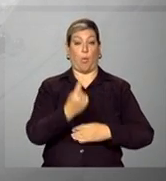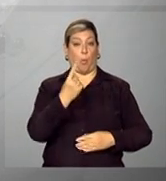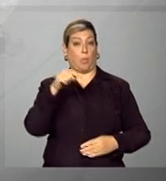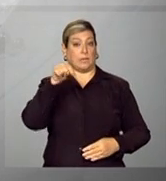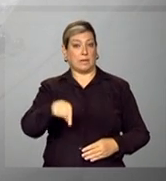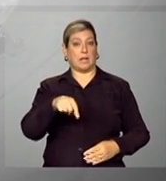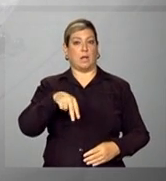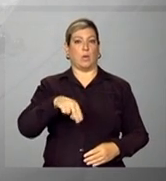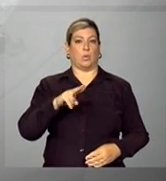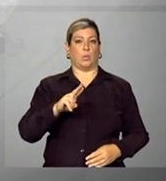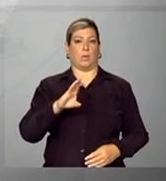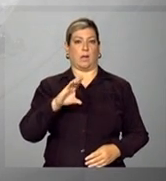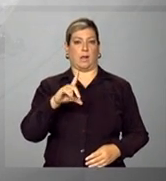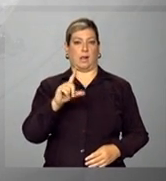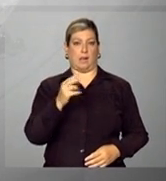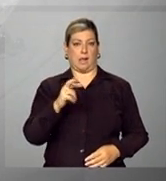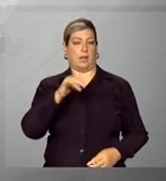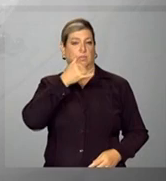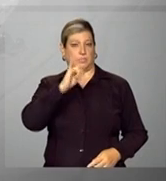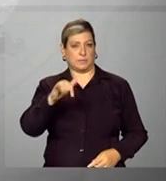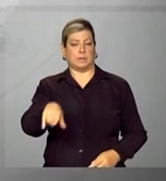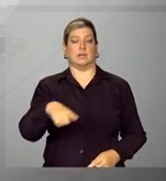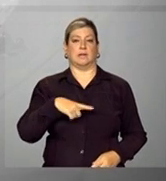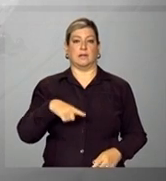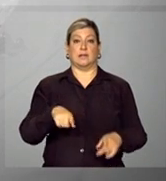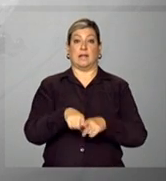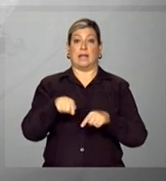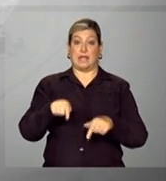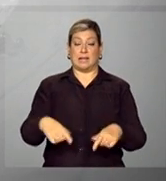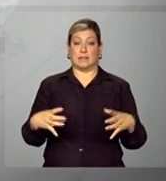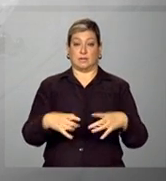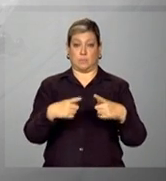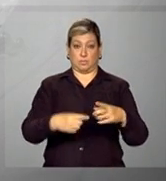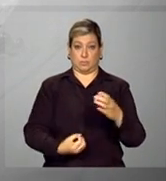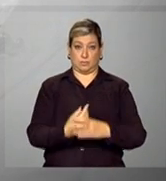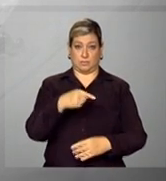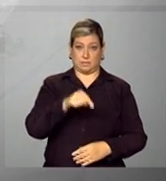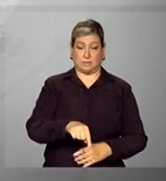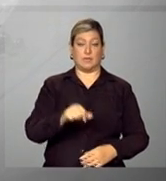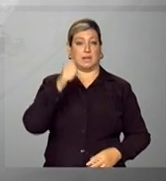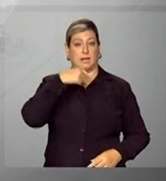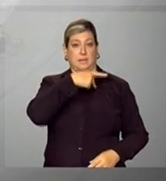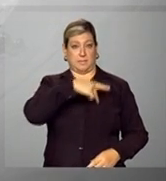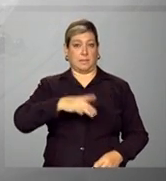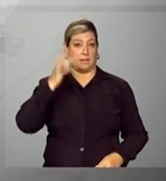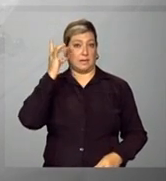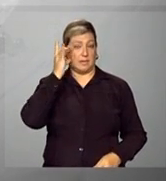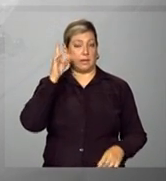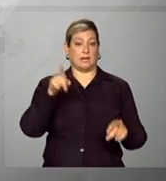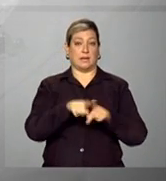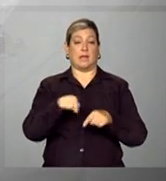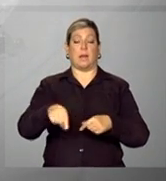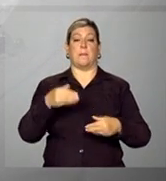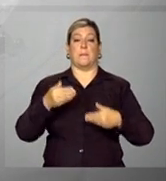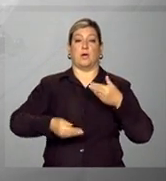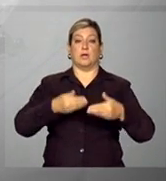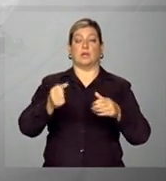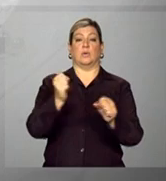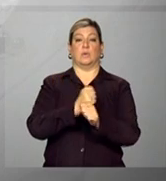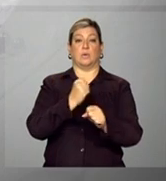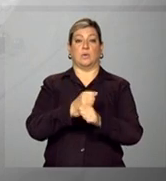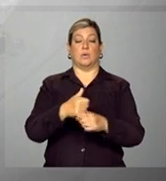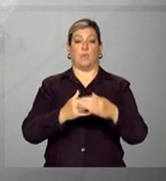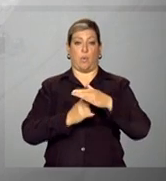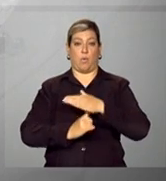deles movido à energia nuclear. Além dessa unidade inaugurada pela presidenta Dilma Rousseff, o processo de construção